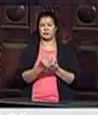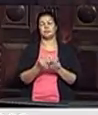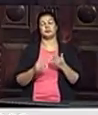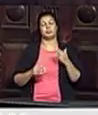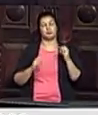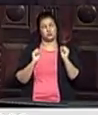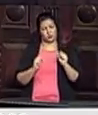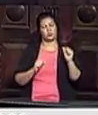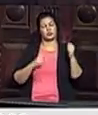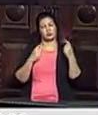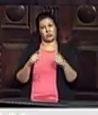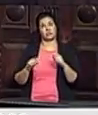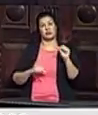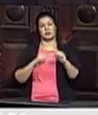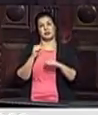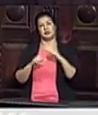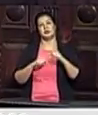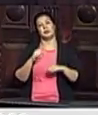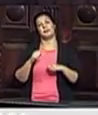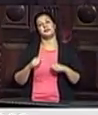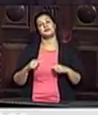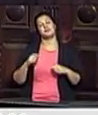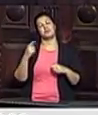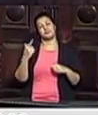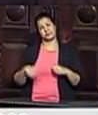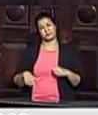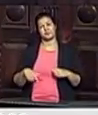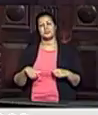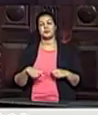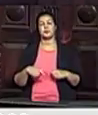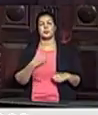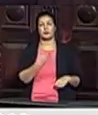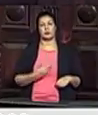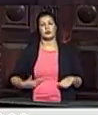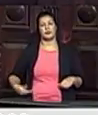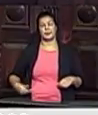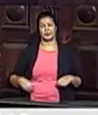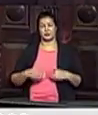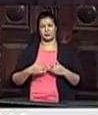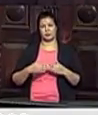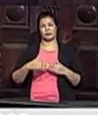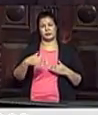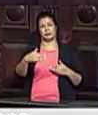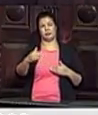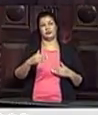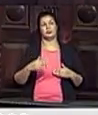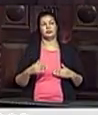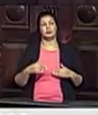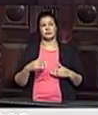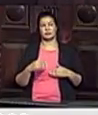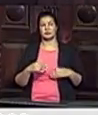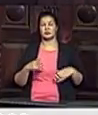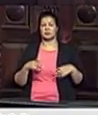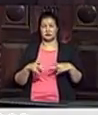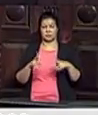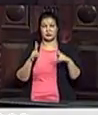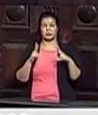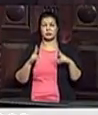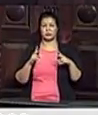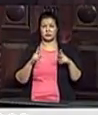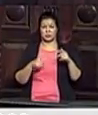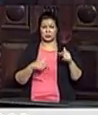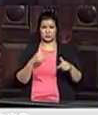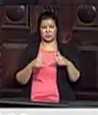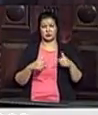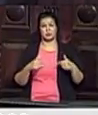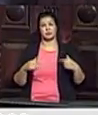reformas que são, a meu ver, nocivas para as próximas gerações, nocivas para os trabalhadores e